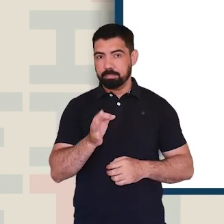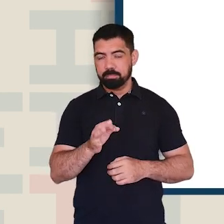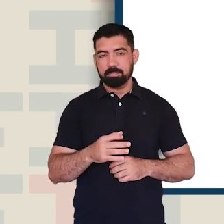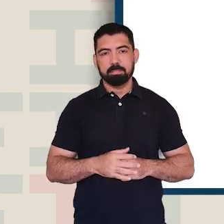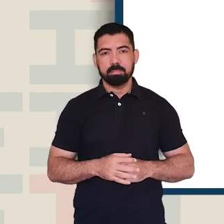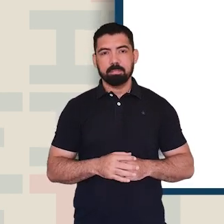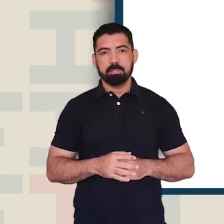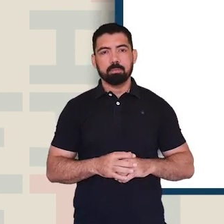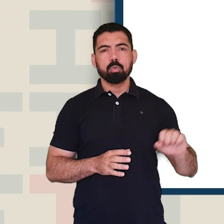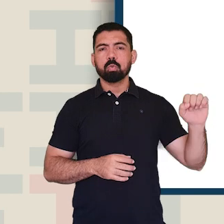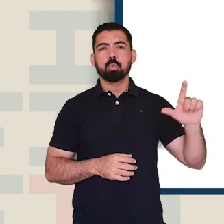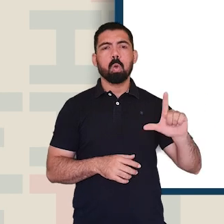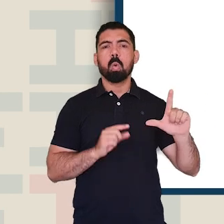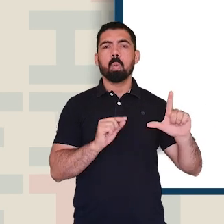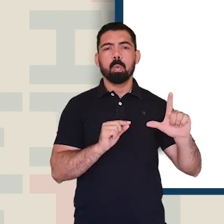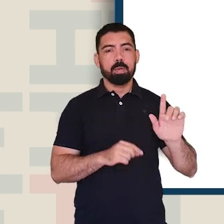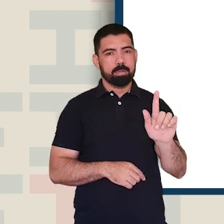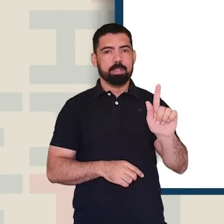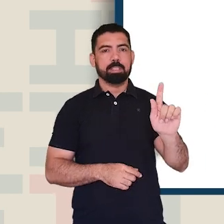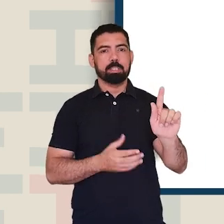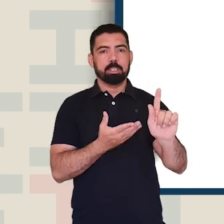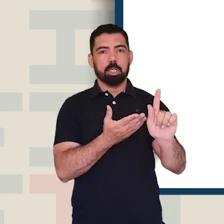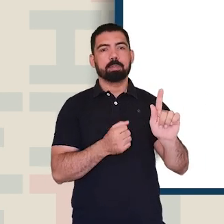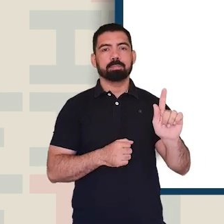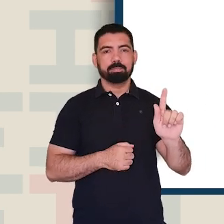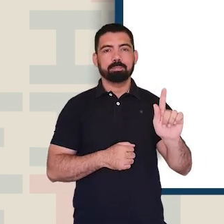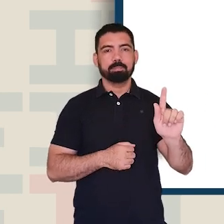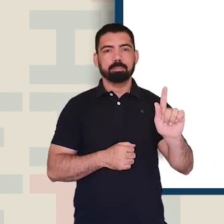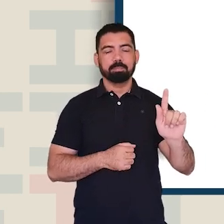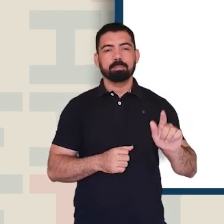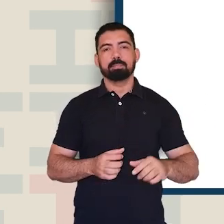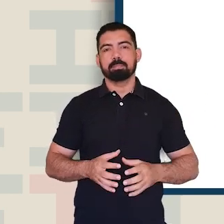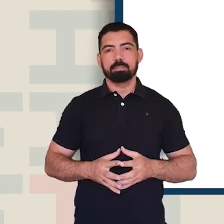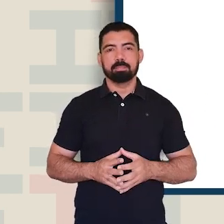né? O Sol é o G,